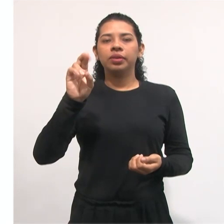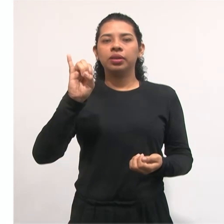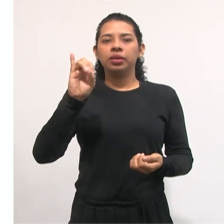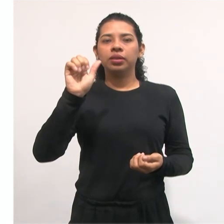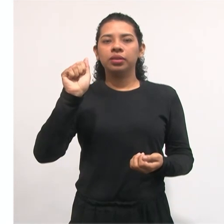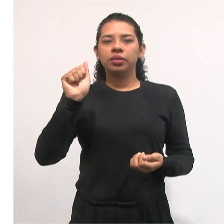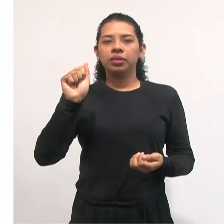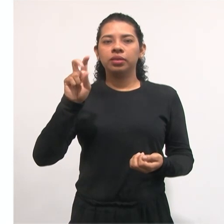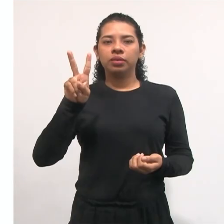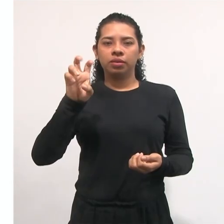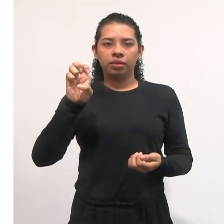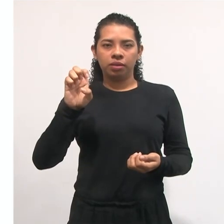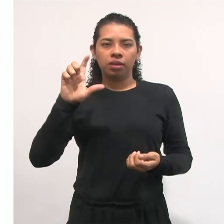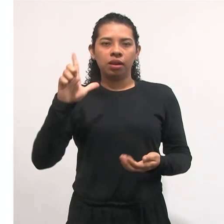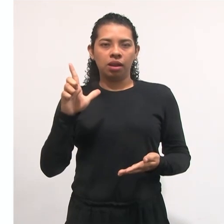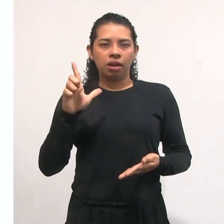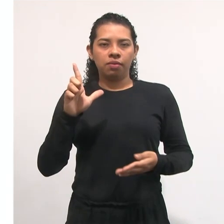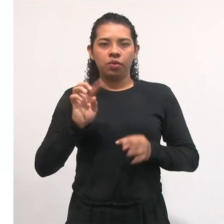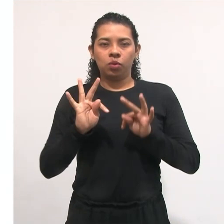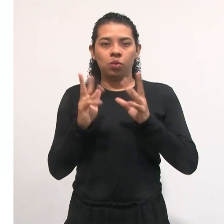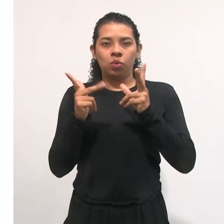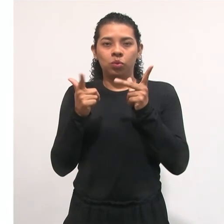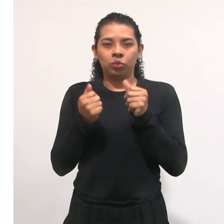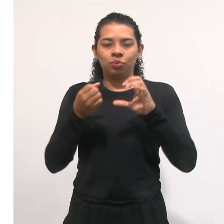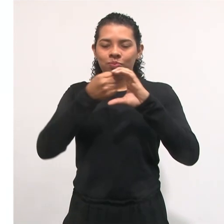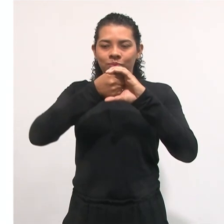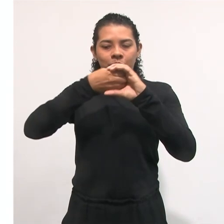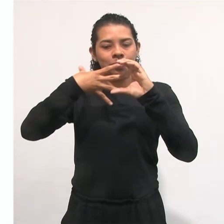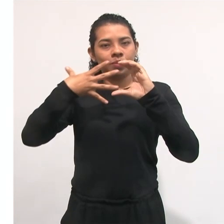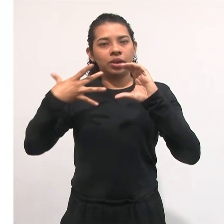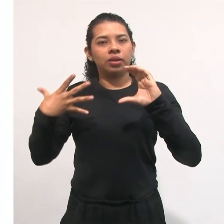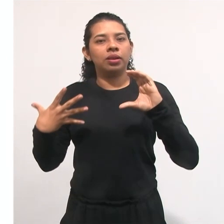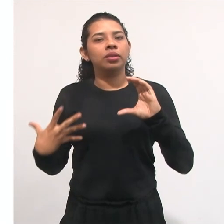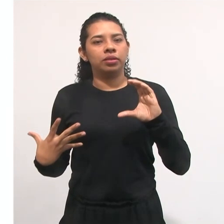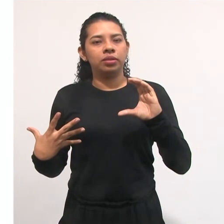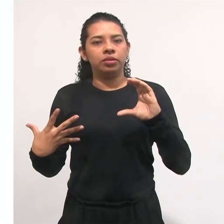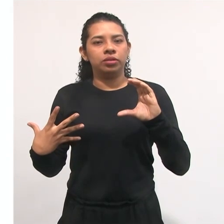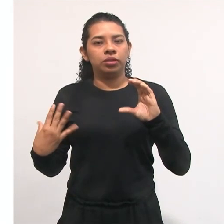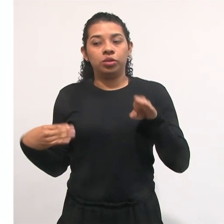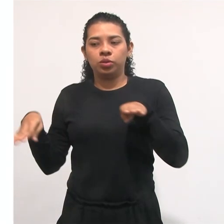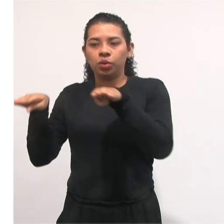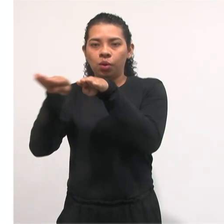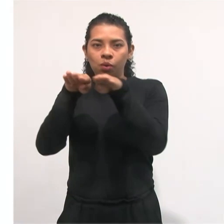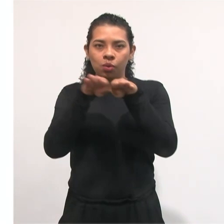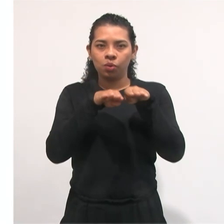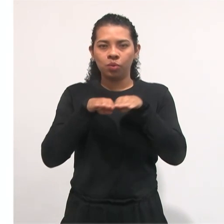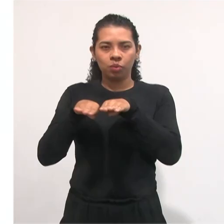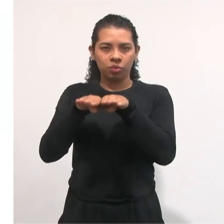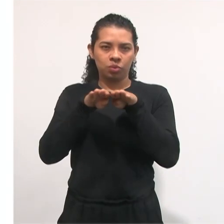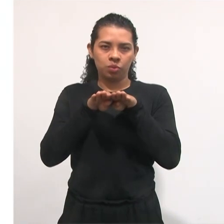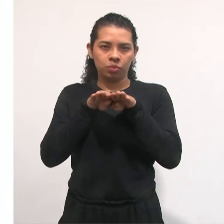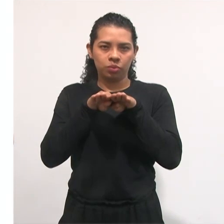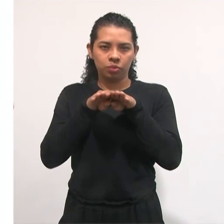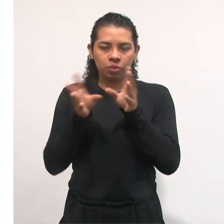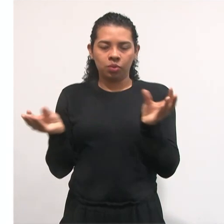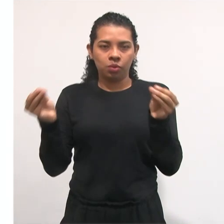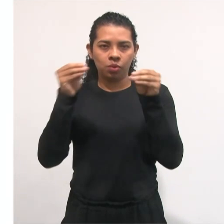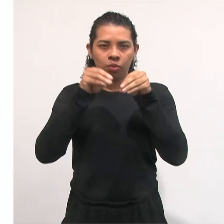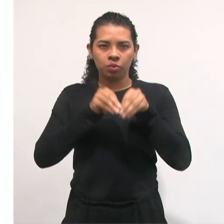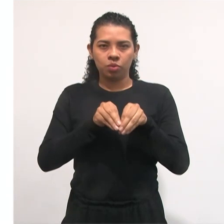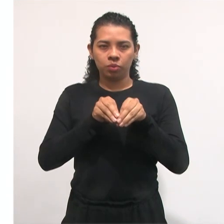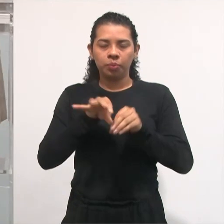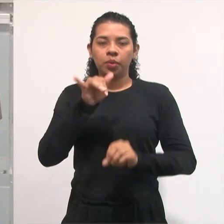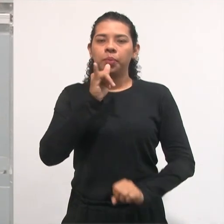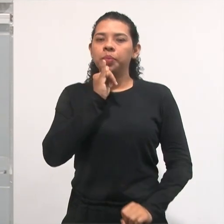ser a variável? É uma característica de interesse para os elementos. Então vamos pegar aqui um